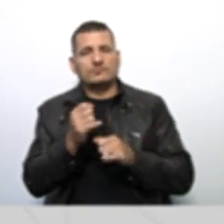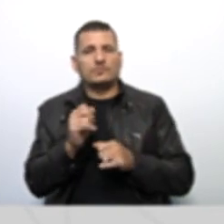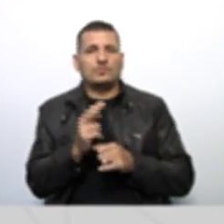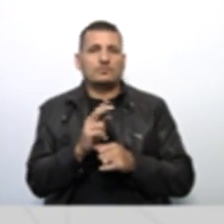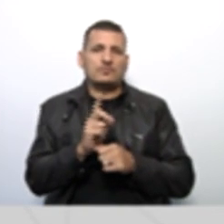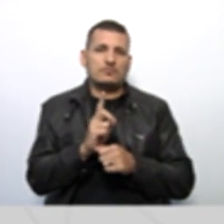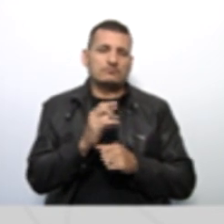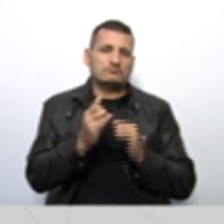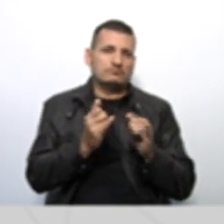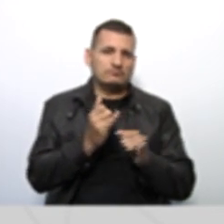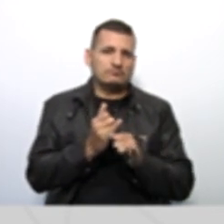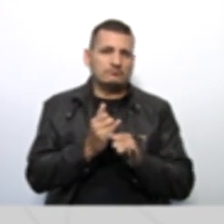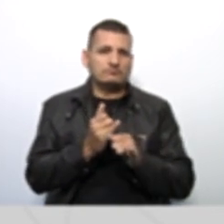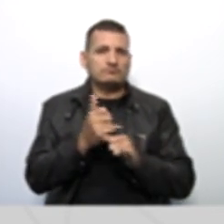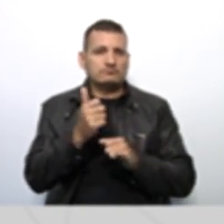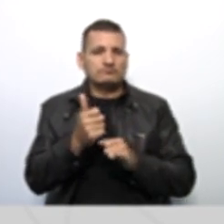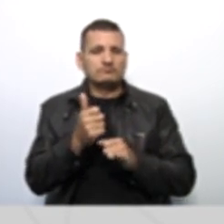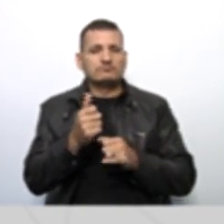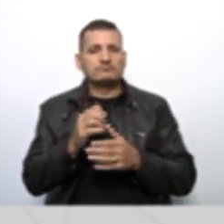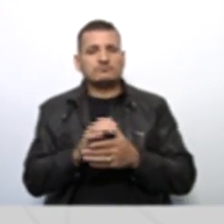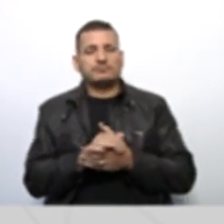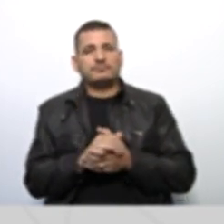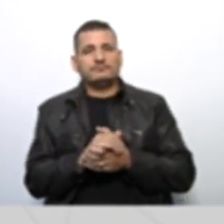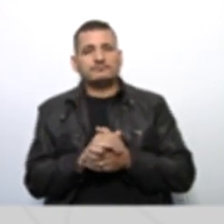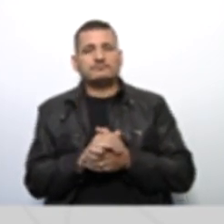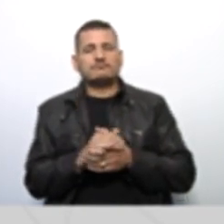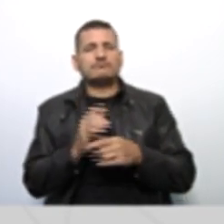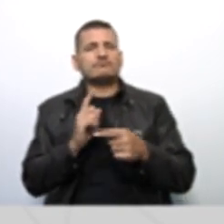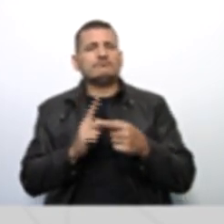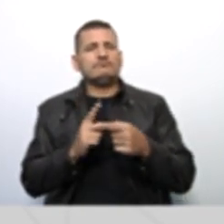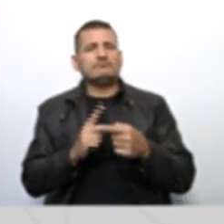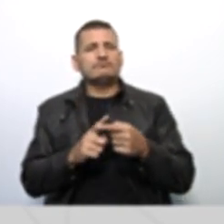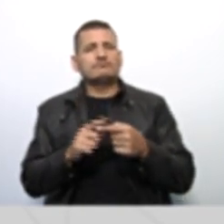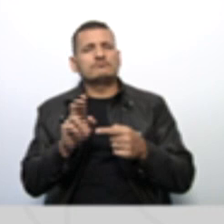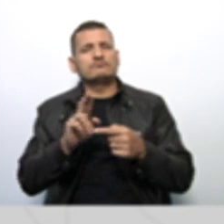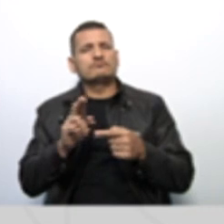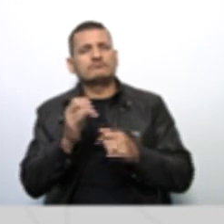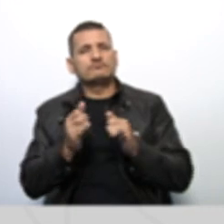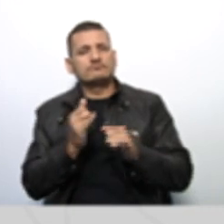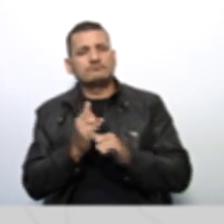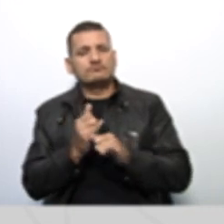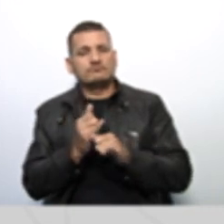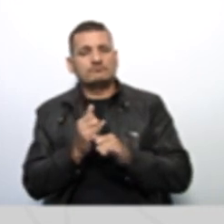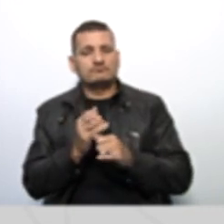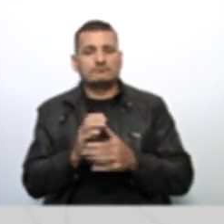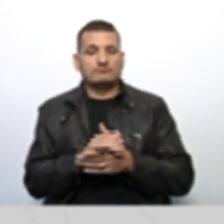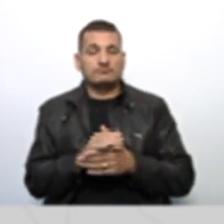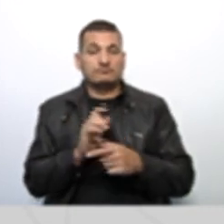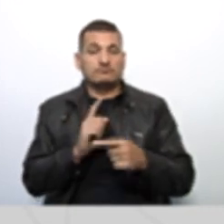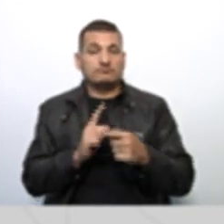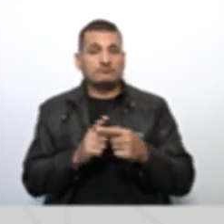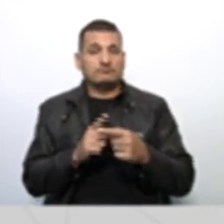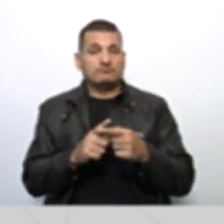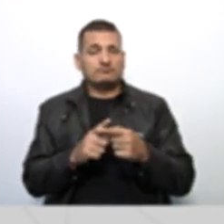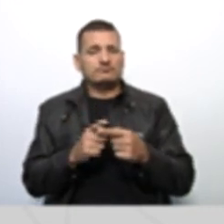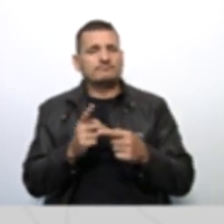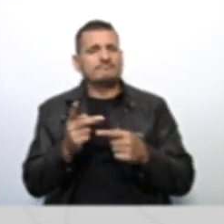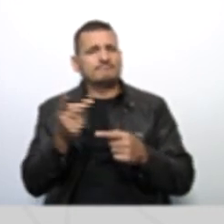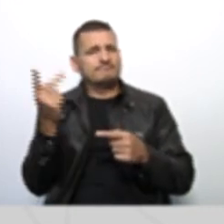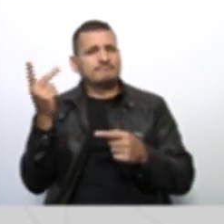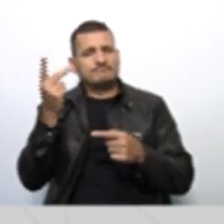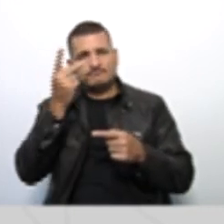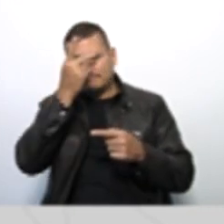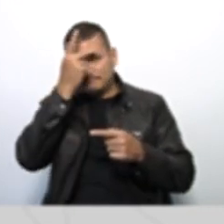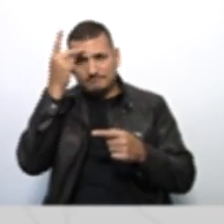esclarecer isso aqui, né? Por que nós falamos utilizando ou não a internet? Muitas pessoas confundem quando